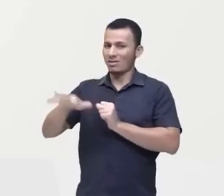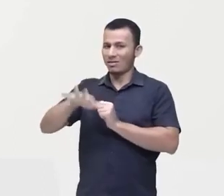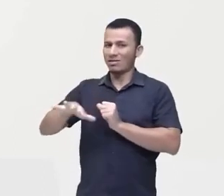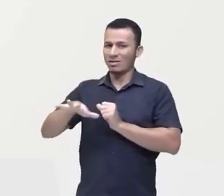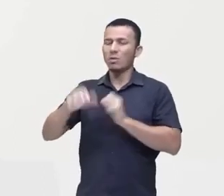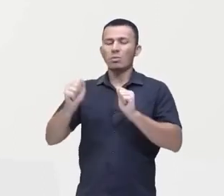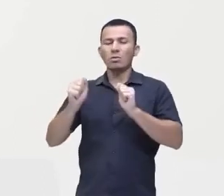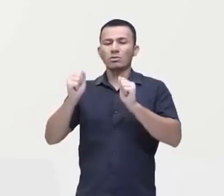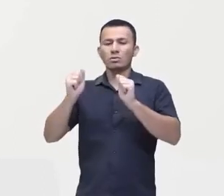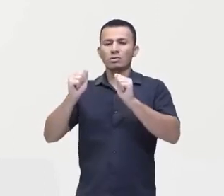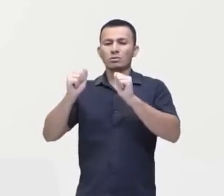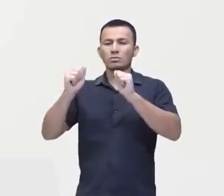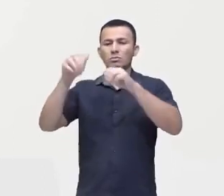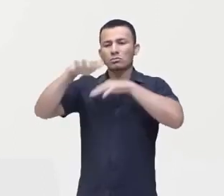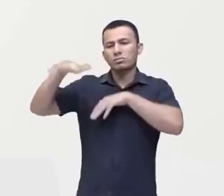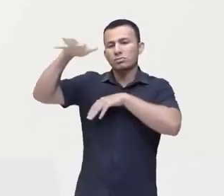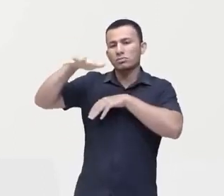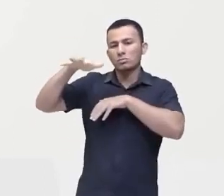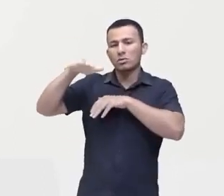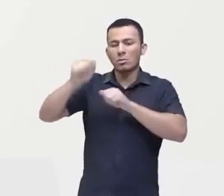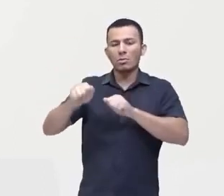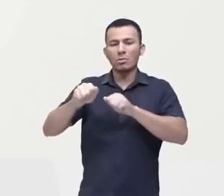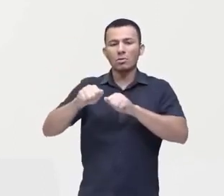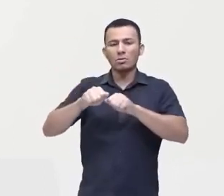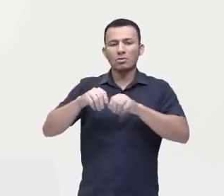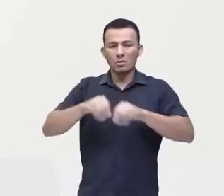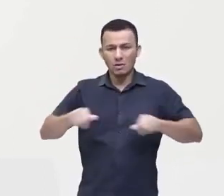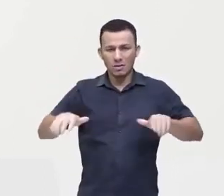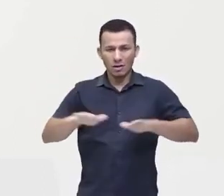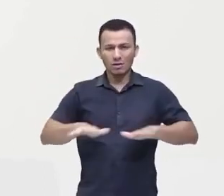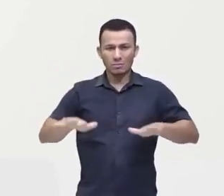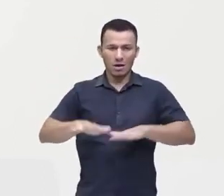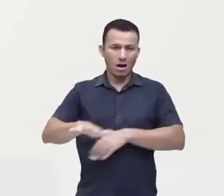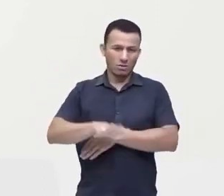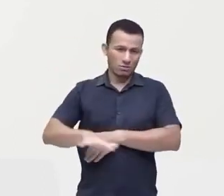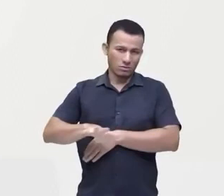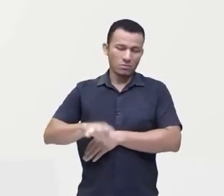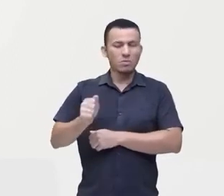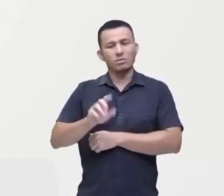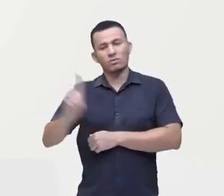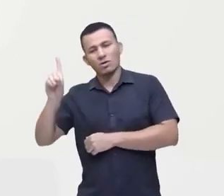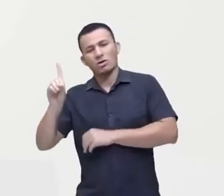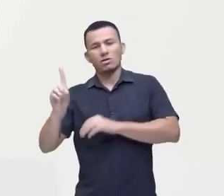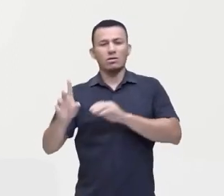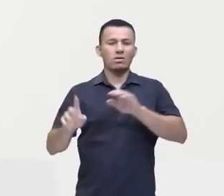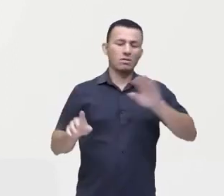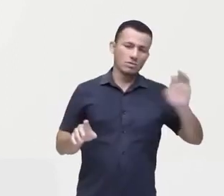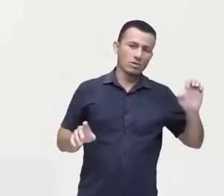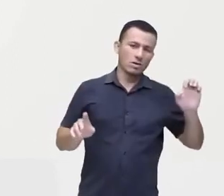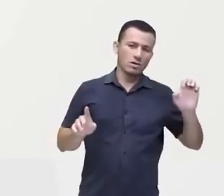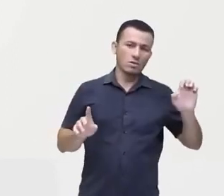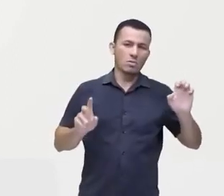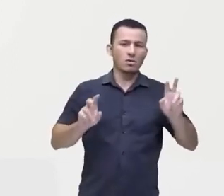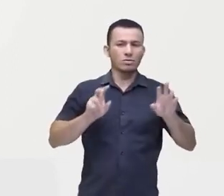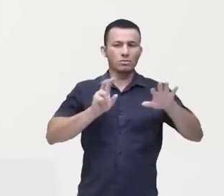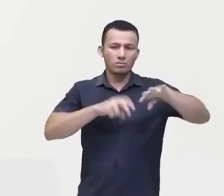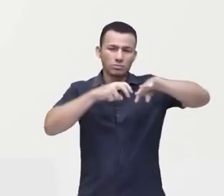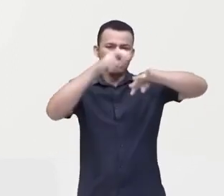em cima, embaixo, na direita, na esquerda,